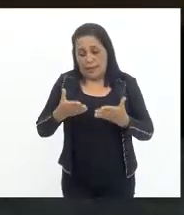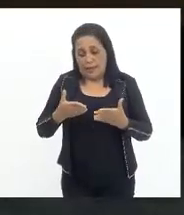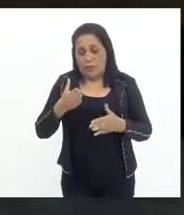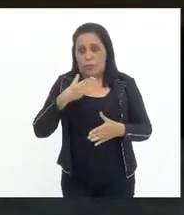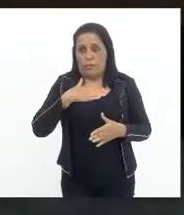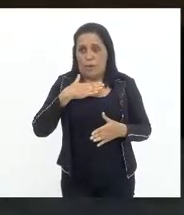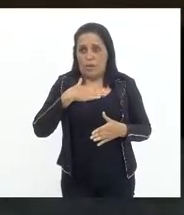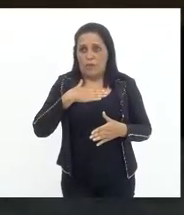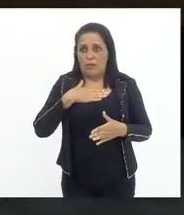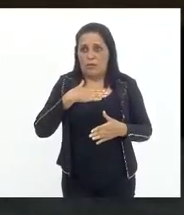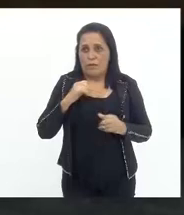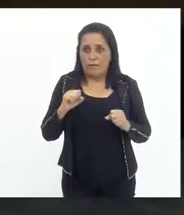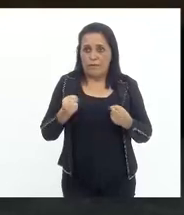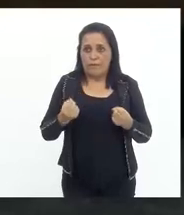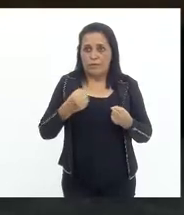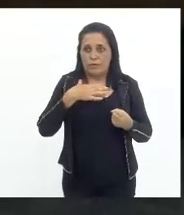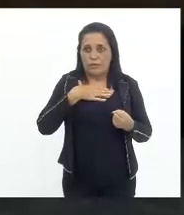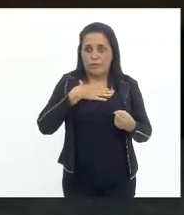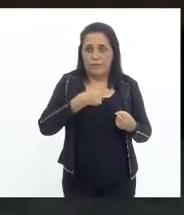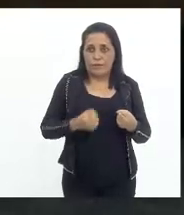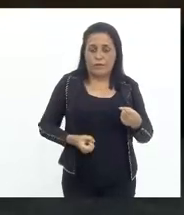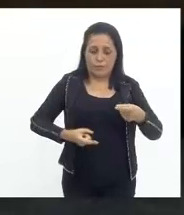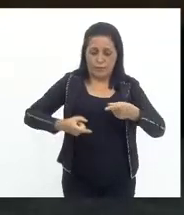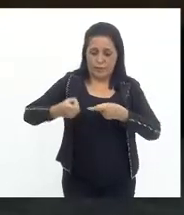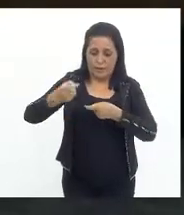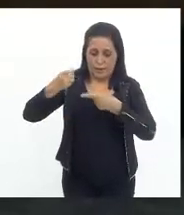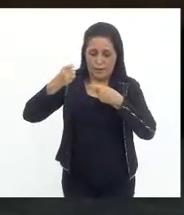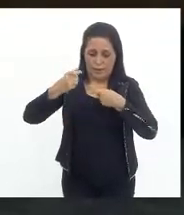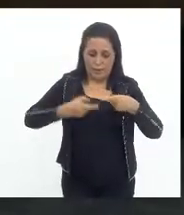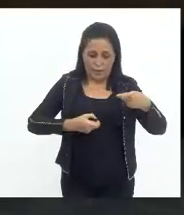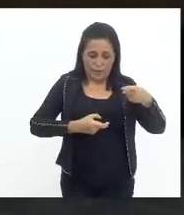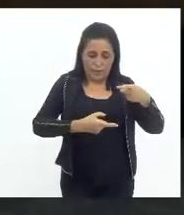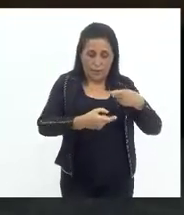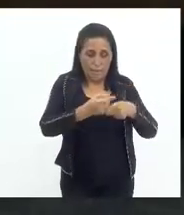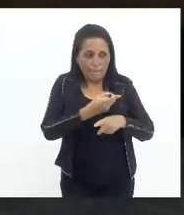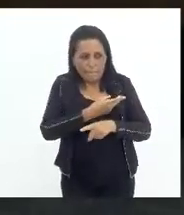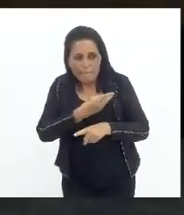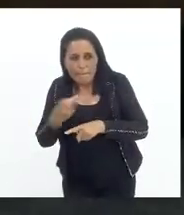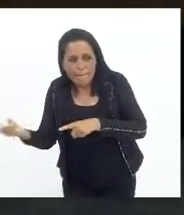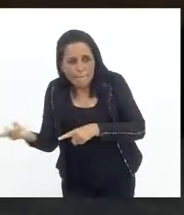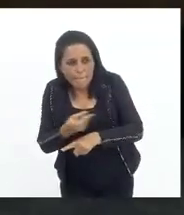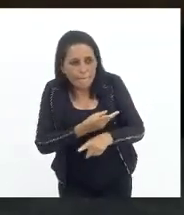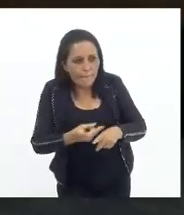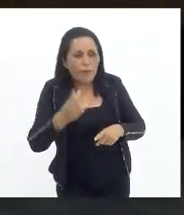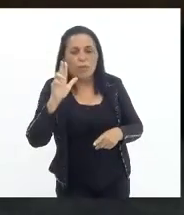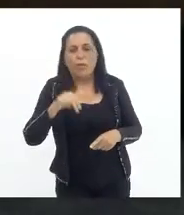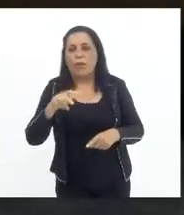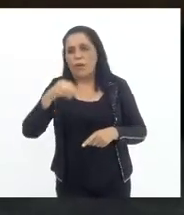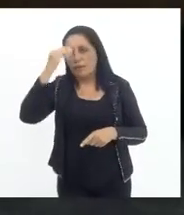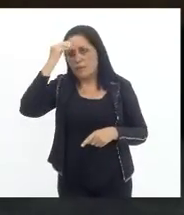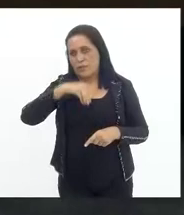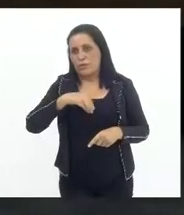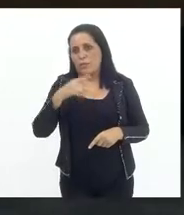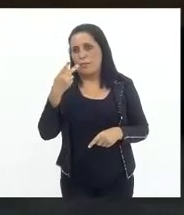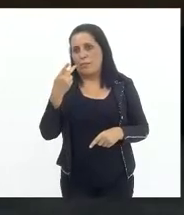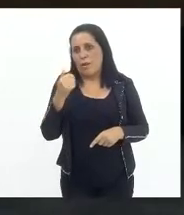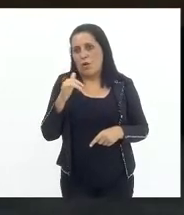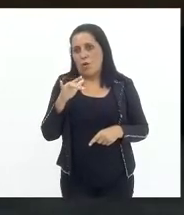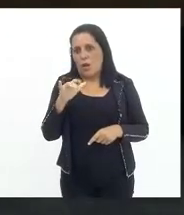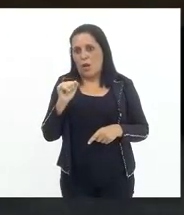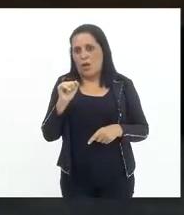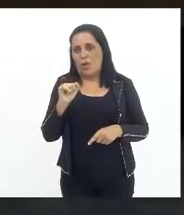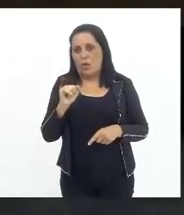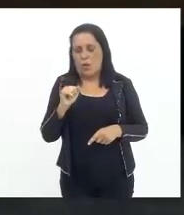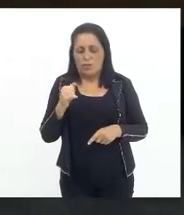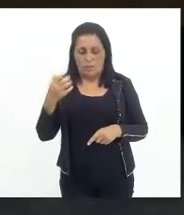filho de um guerreiro, aquele guerreiro caçador que nunca desiste. Paulinho, dá no peito dele,